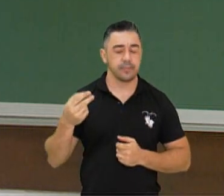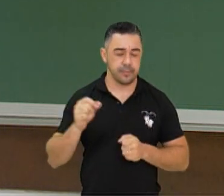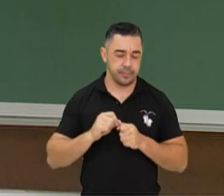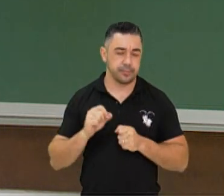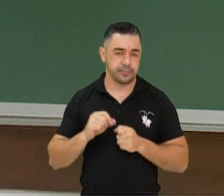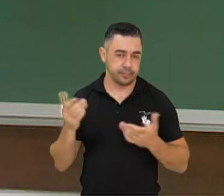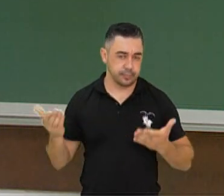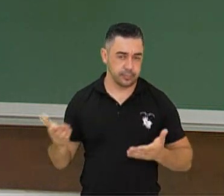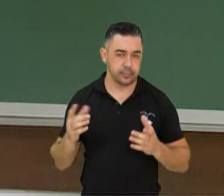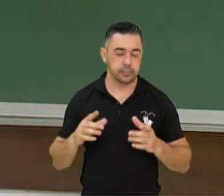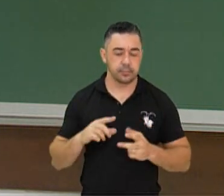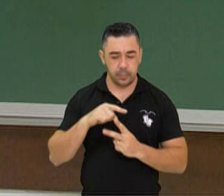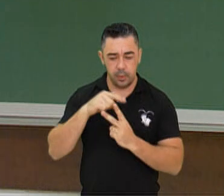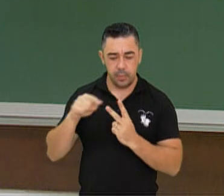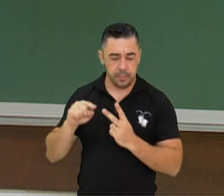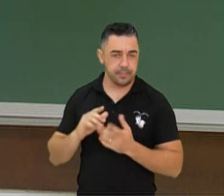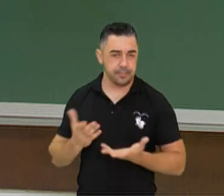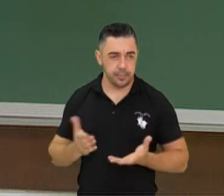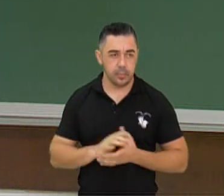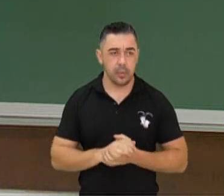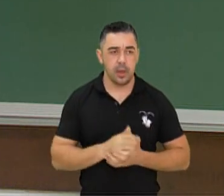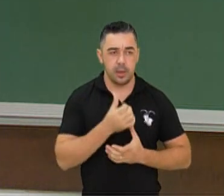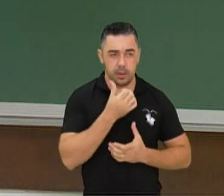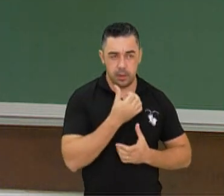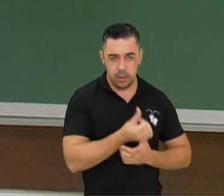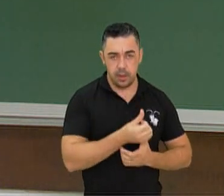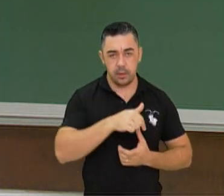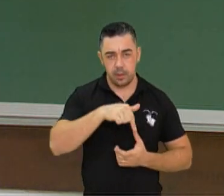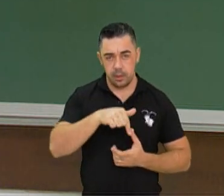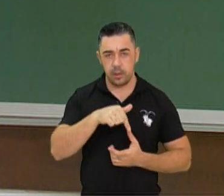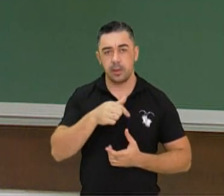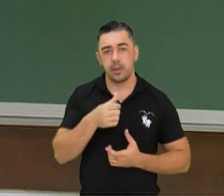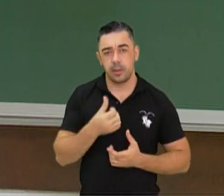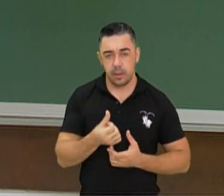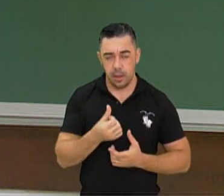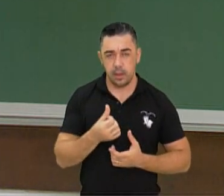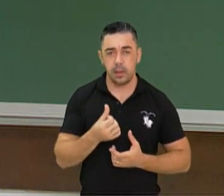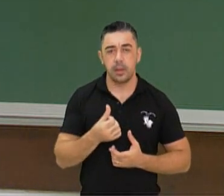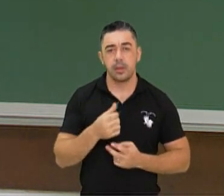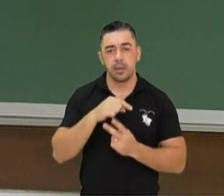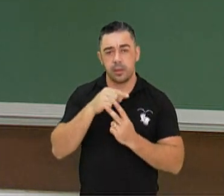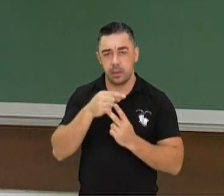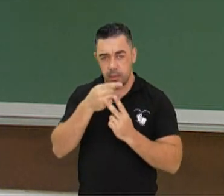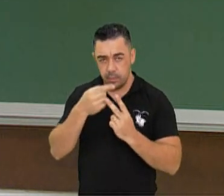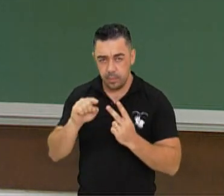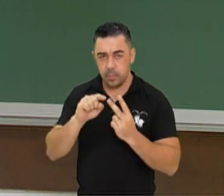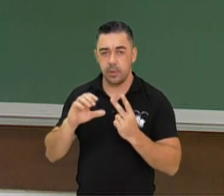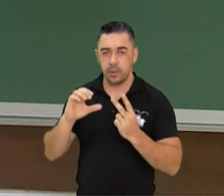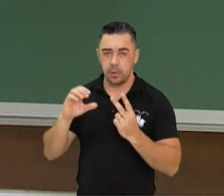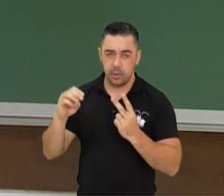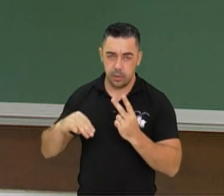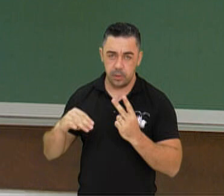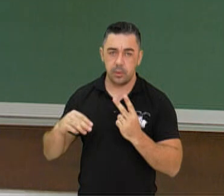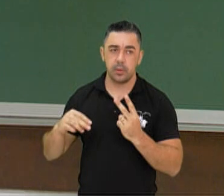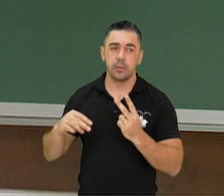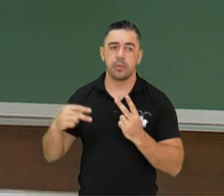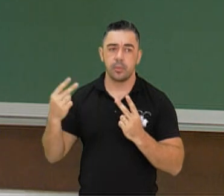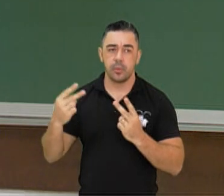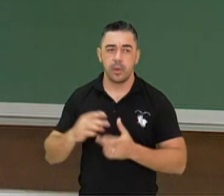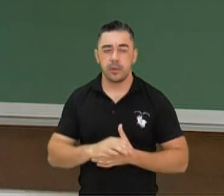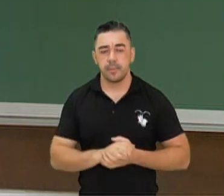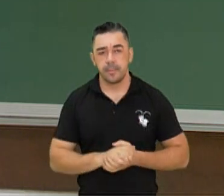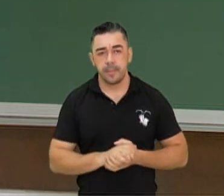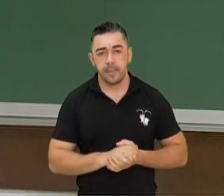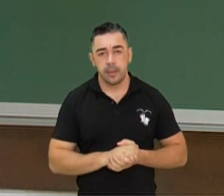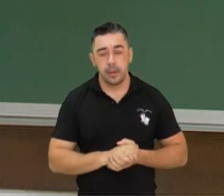fórmula do cálculo de área de círculo. Então, eu obtive 26 ao quadrado, 676 π